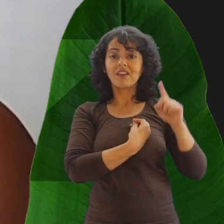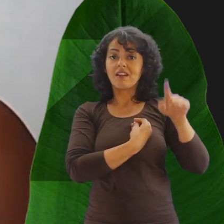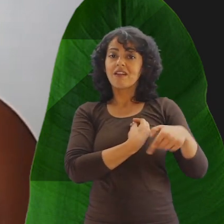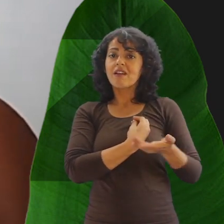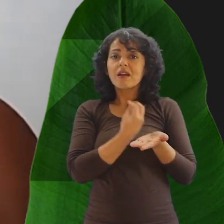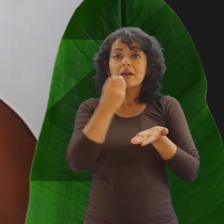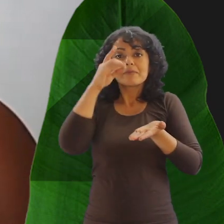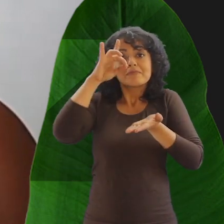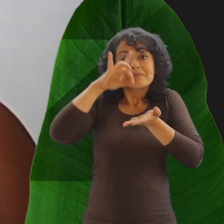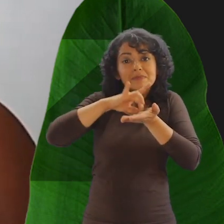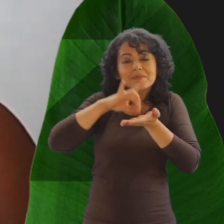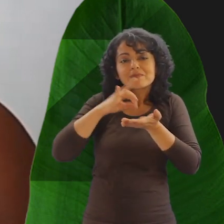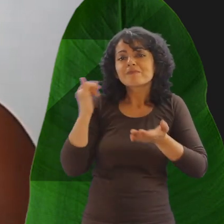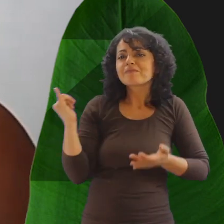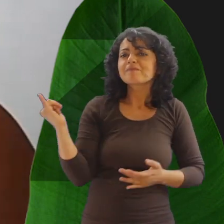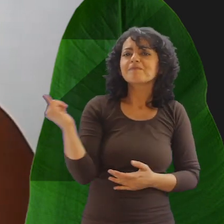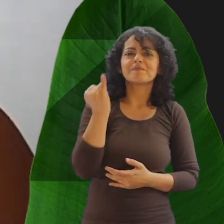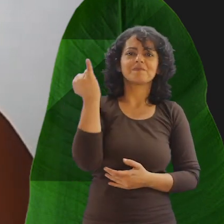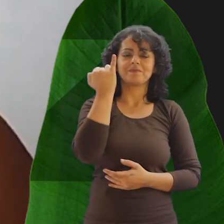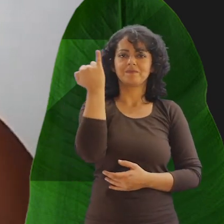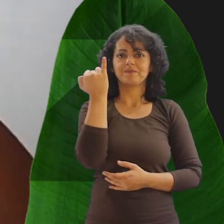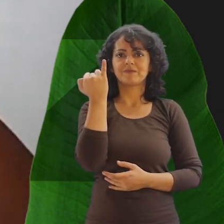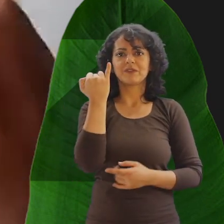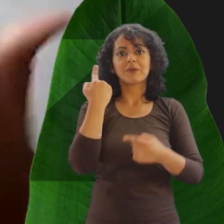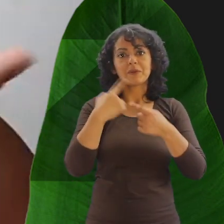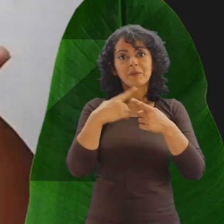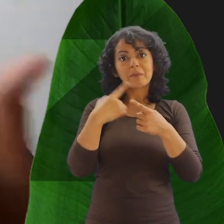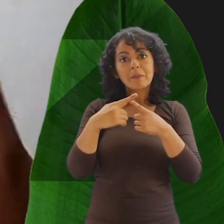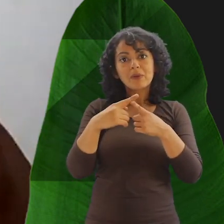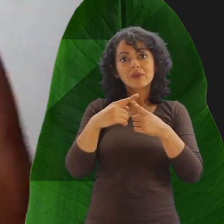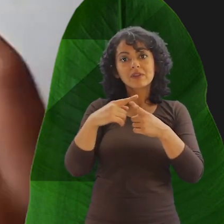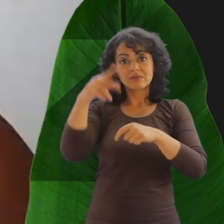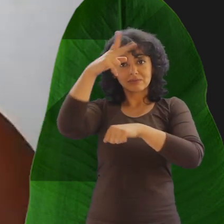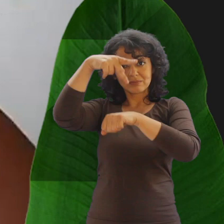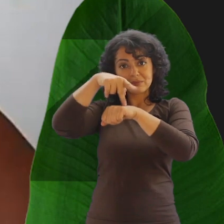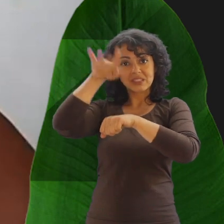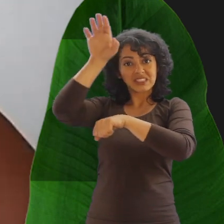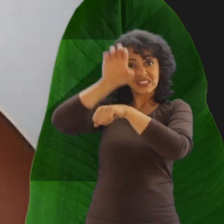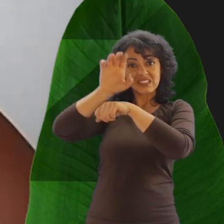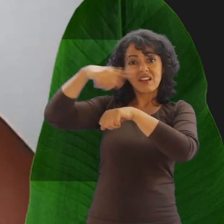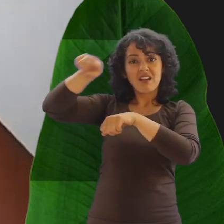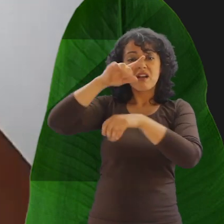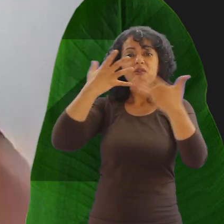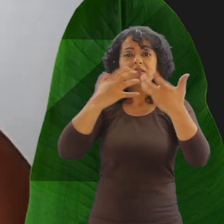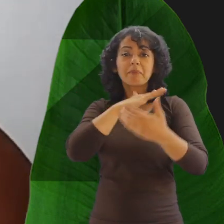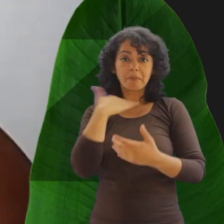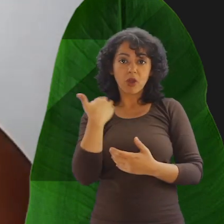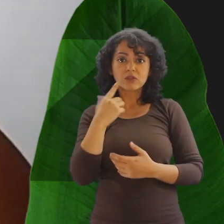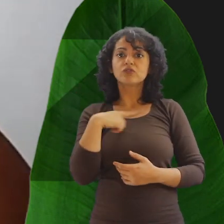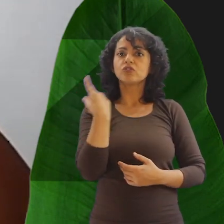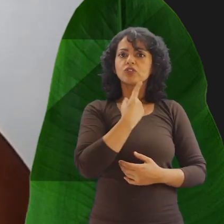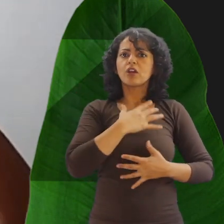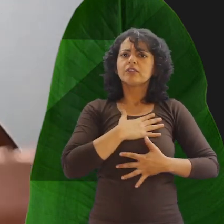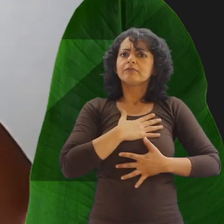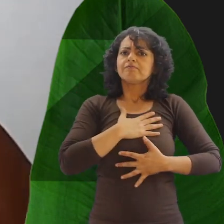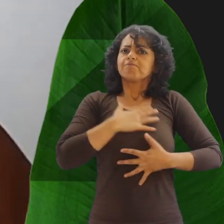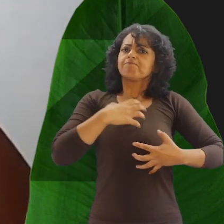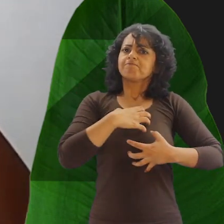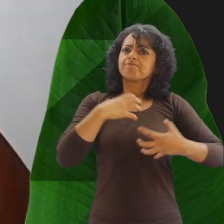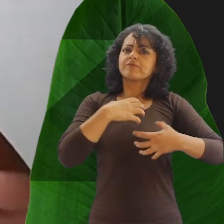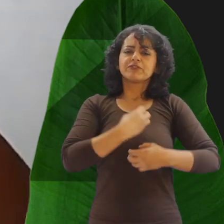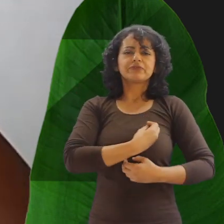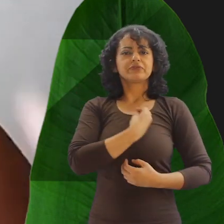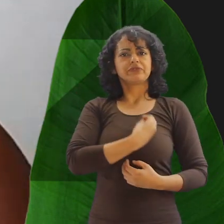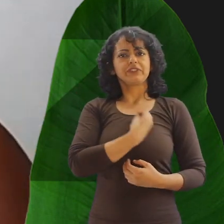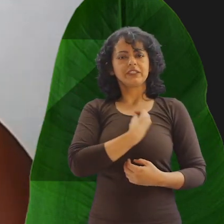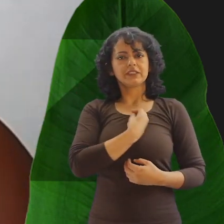a real importância, né? Tipo assim, enquanto esse estado que é a morte, a gente pulsa a vida. Então, a pulsão da